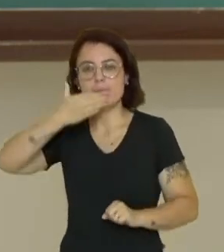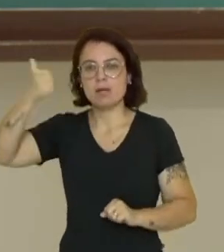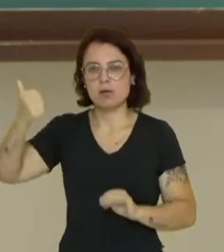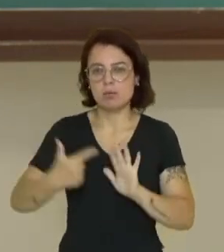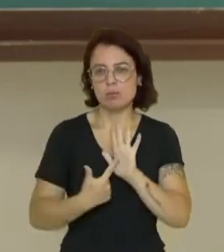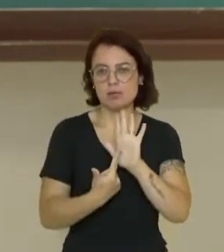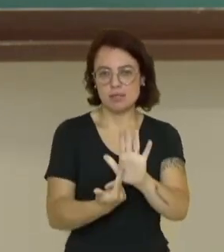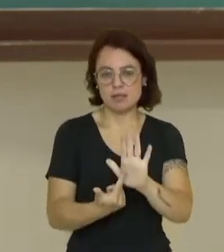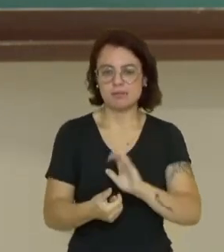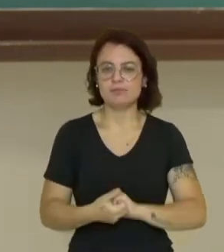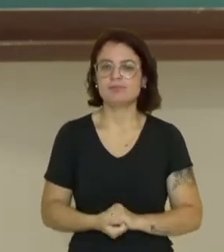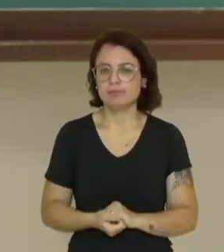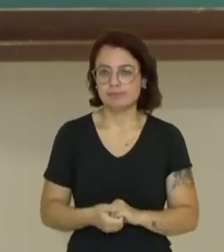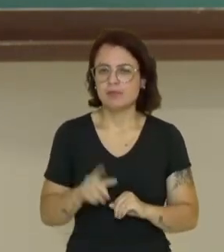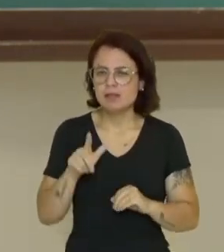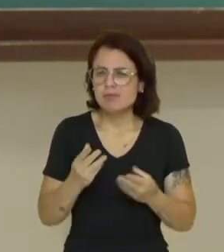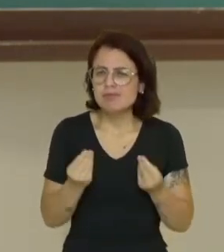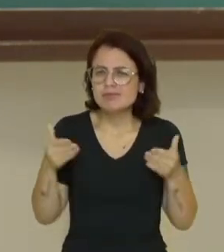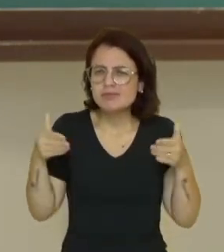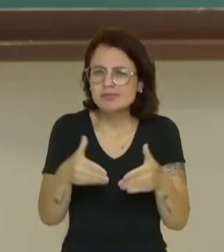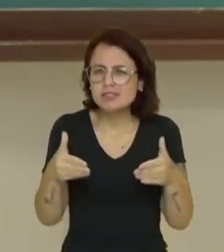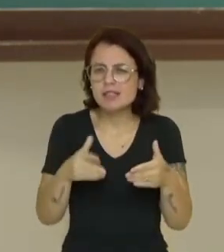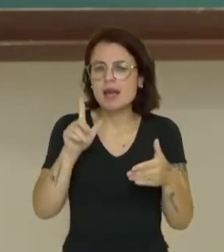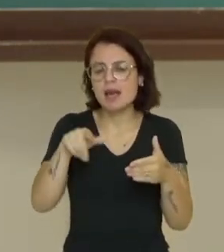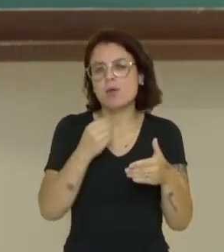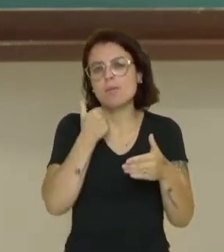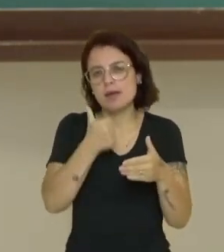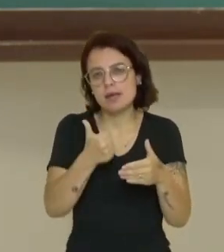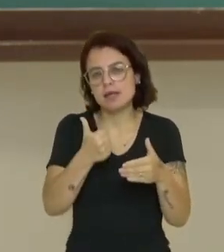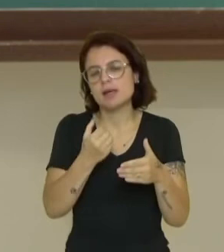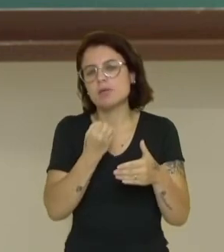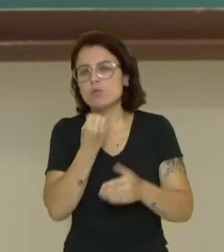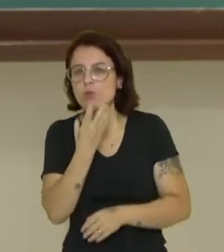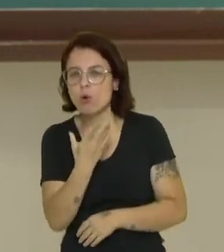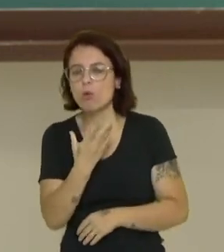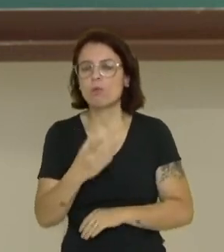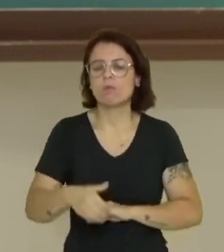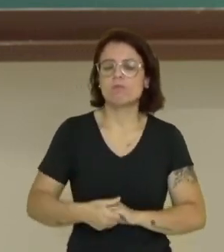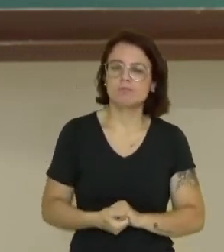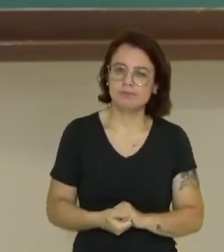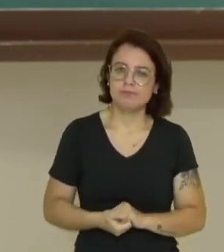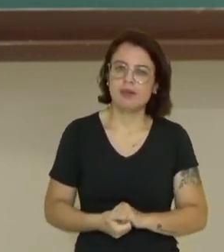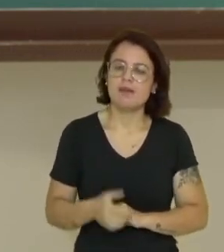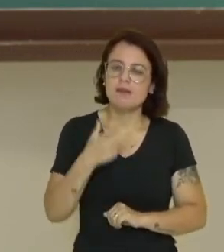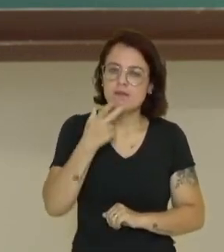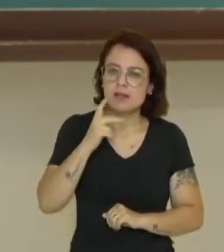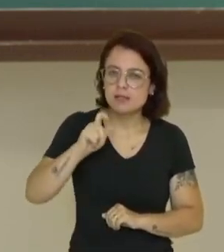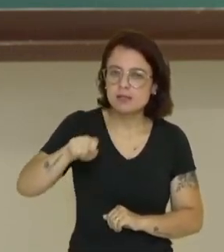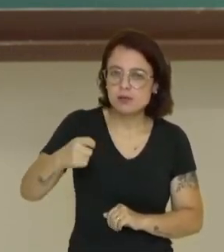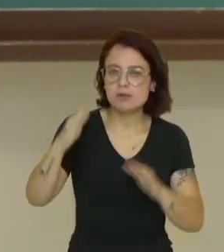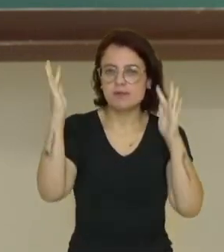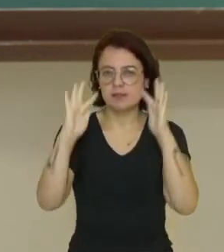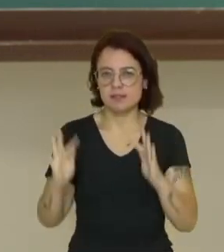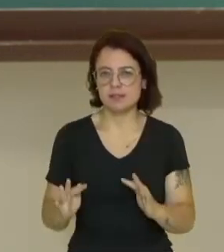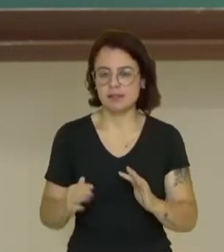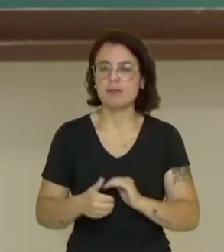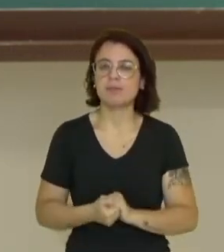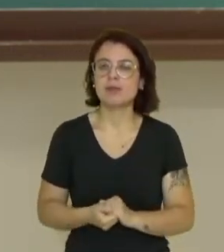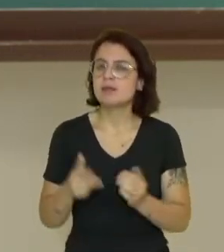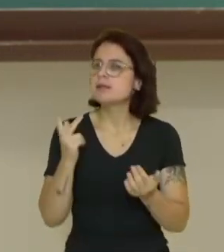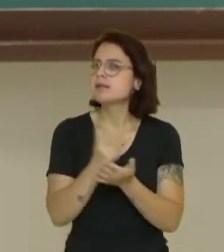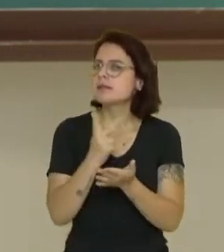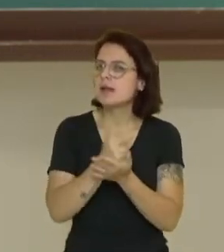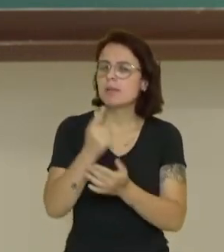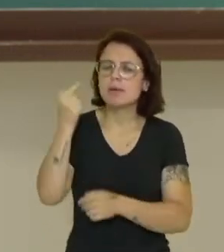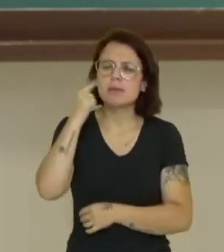a finalidade também humana é o bem, é o bom. E ele vai falar sobre a felicidade. Sempre pensando